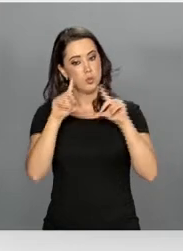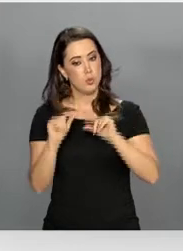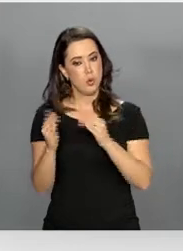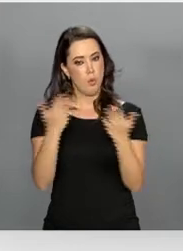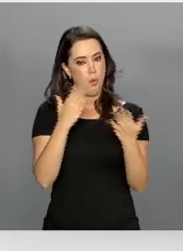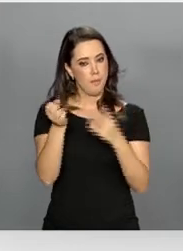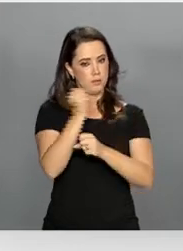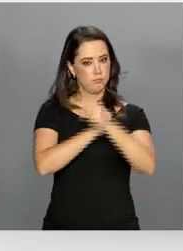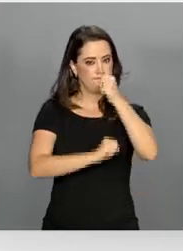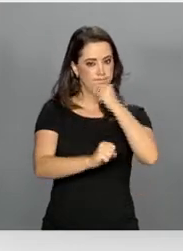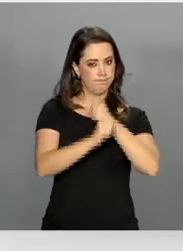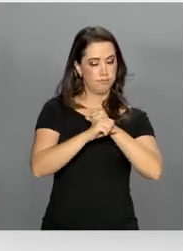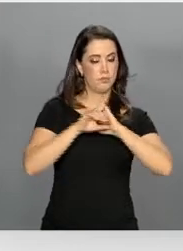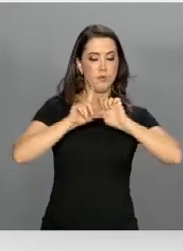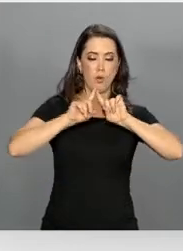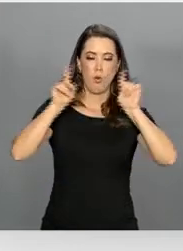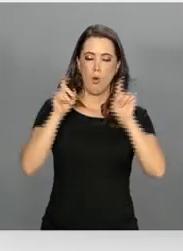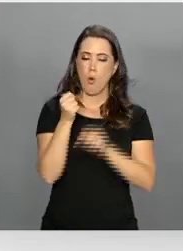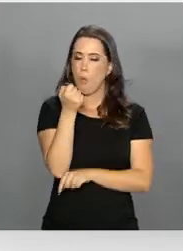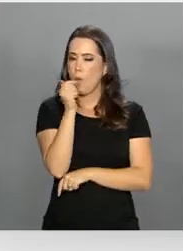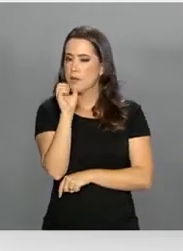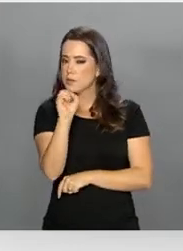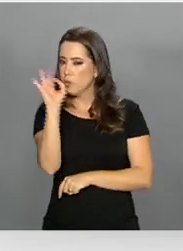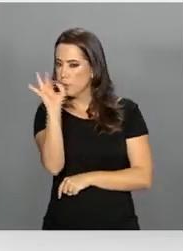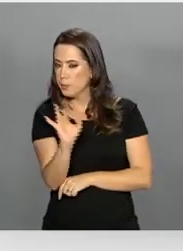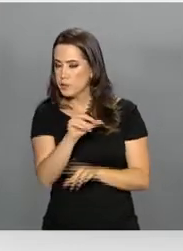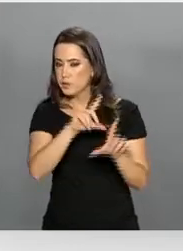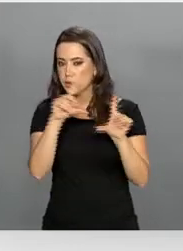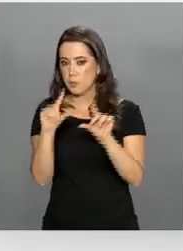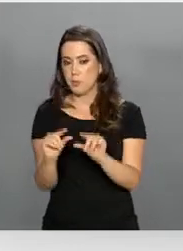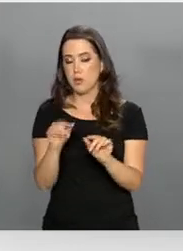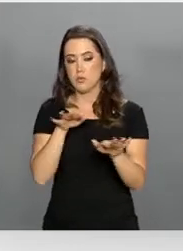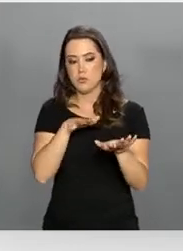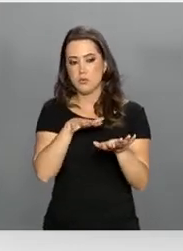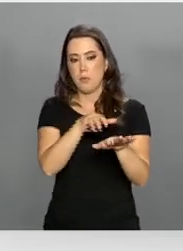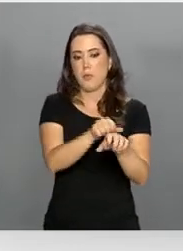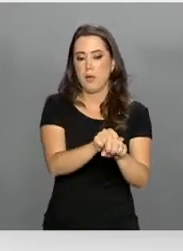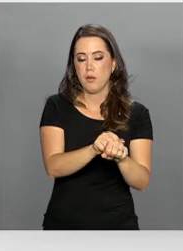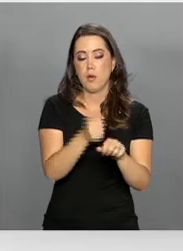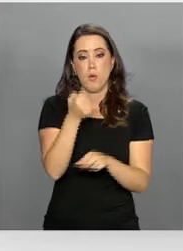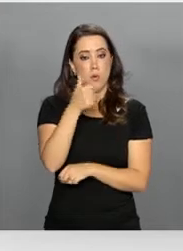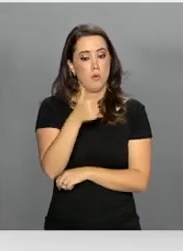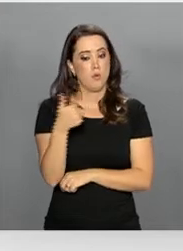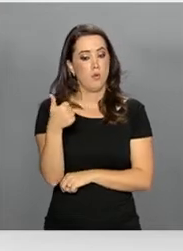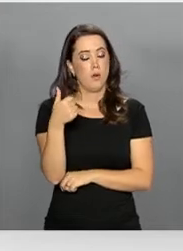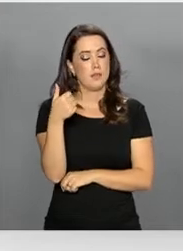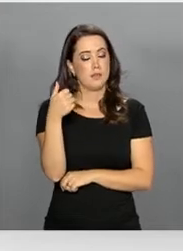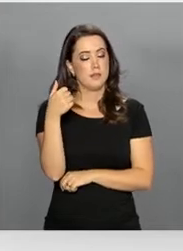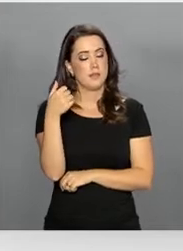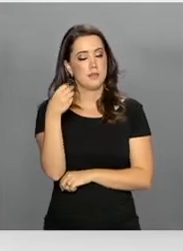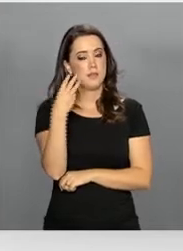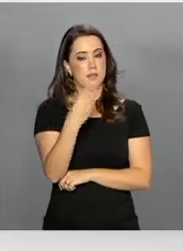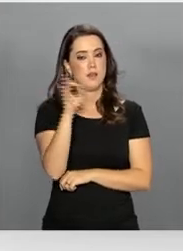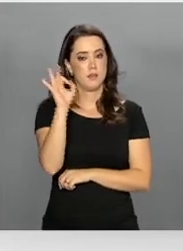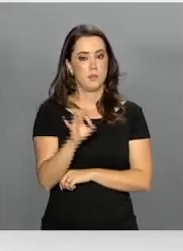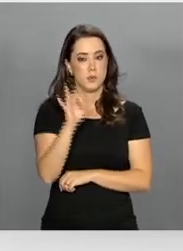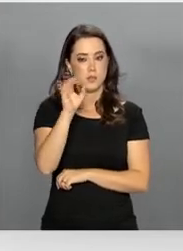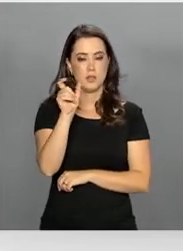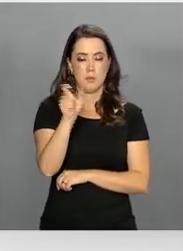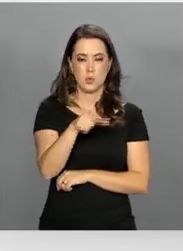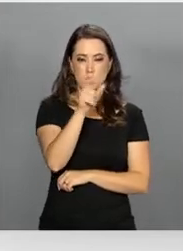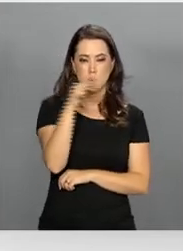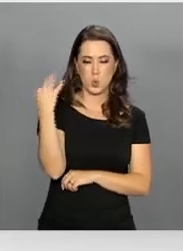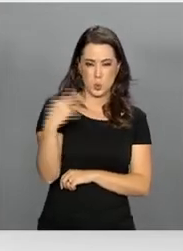ao período anterior, quase 8% no número de acidentes, quase 3% no número de